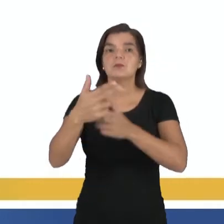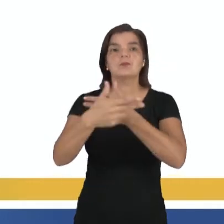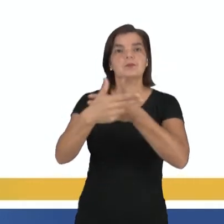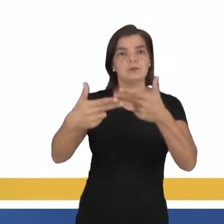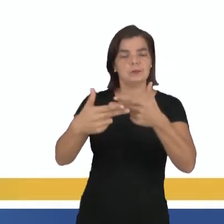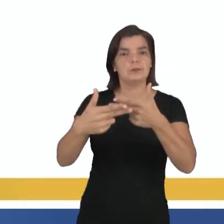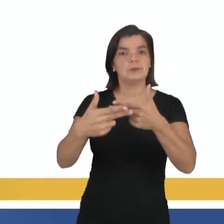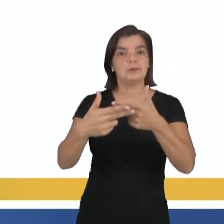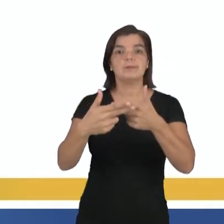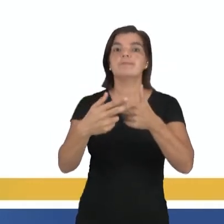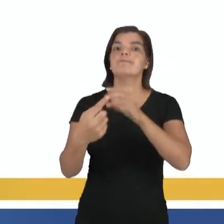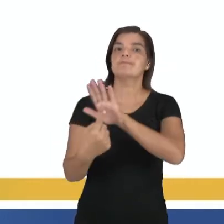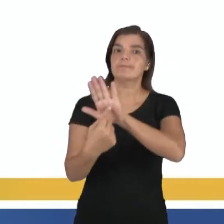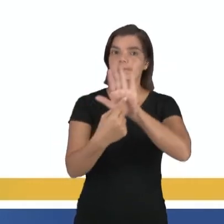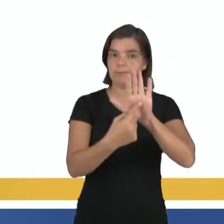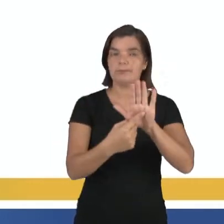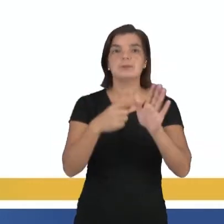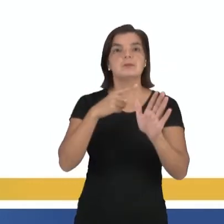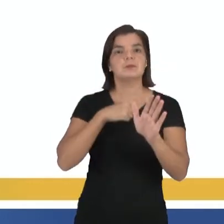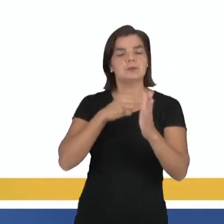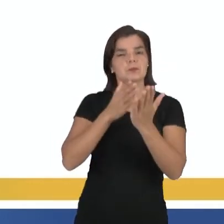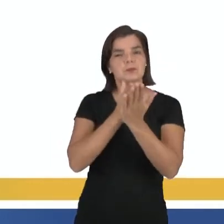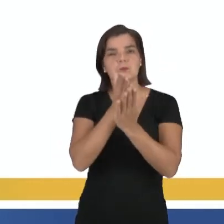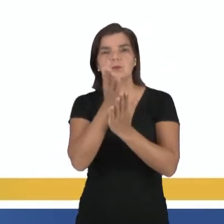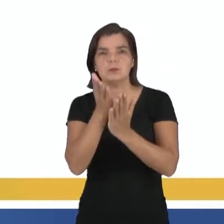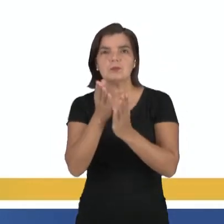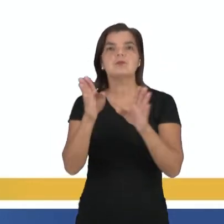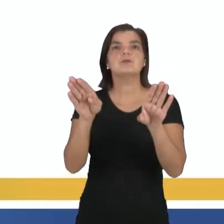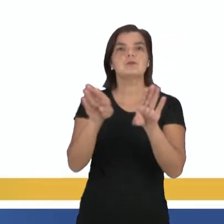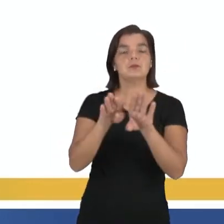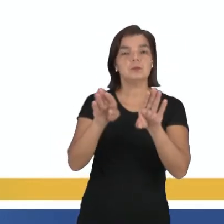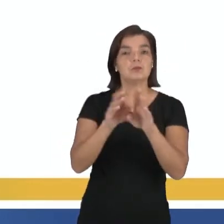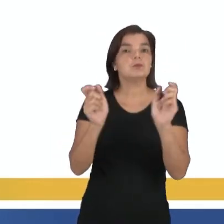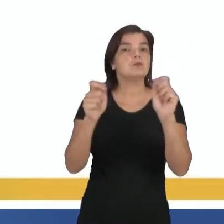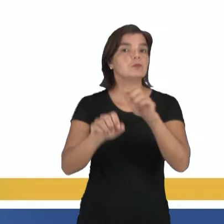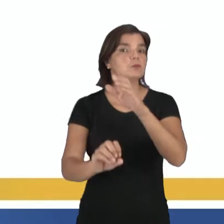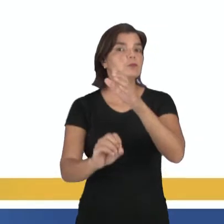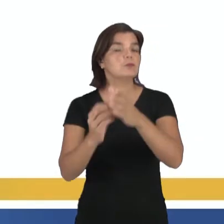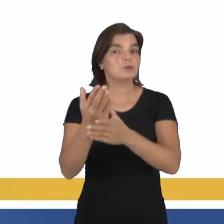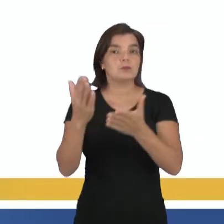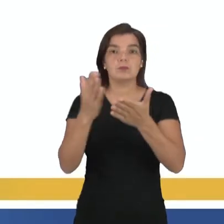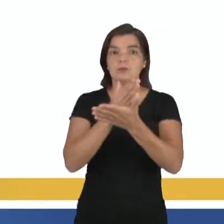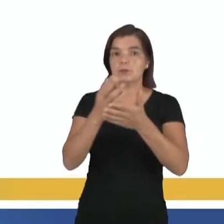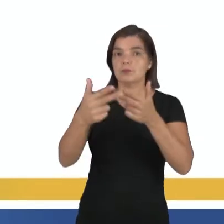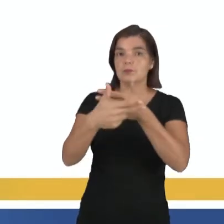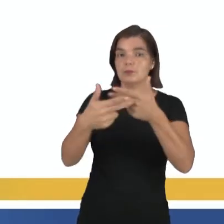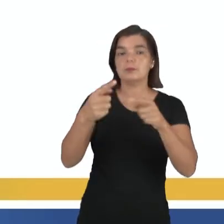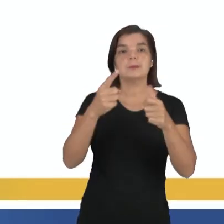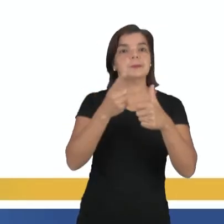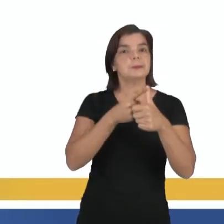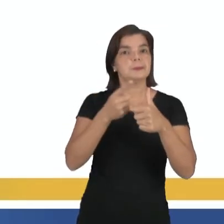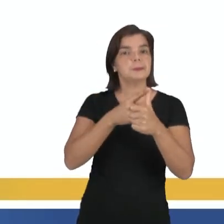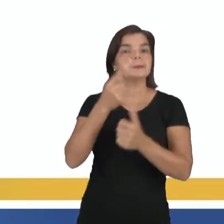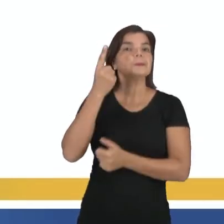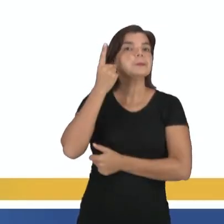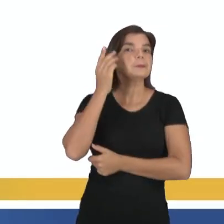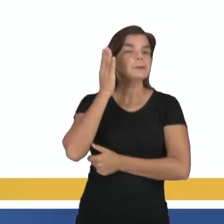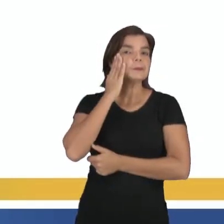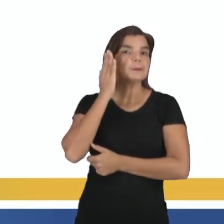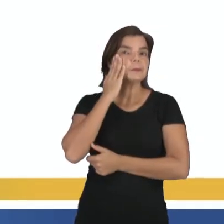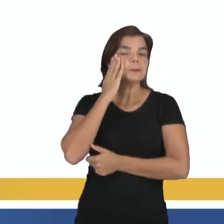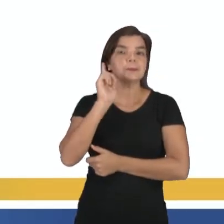já viu que ele vai ser refratado, vai ter um desvio ali. E esse desvio ele pode acontecer de algumas formas, mas primeiro você tem que entender